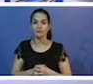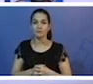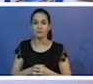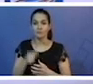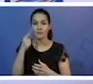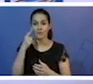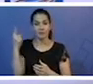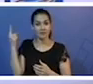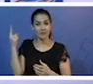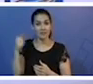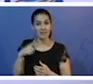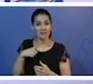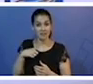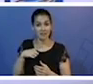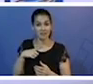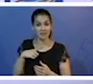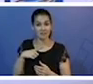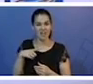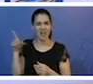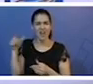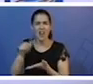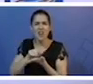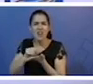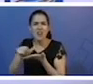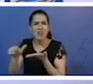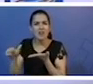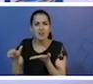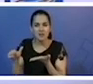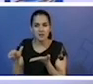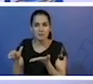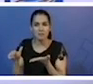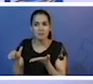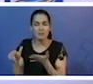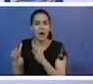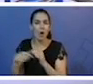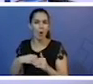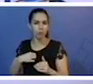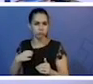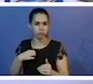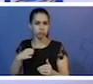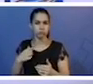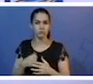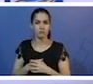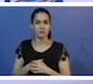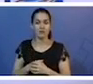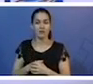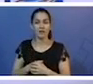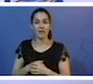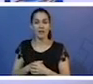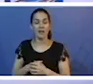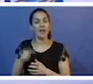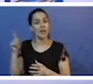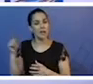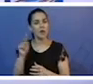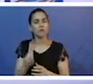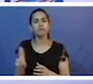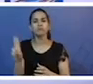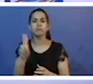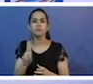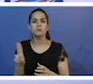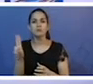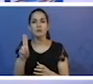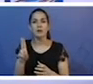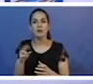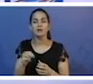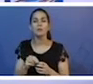nós temos um alvejante, né, que a gente usa como hipoclorito de sódio, que ele é